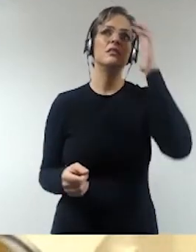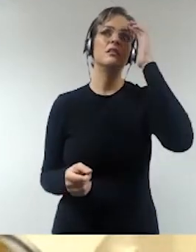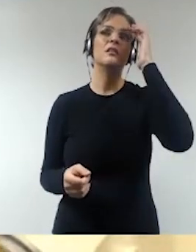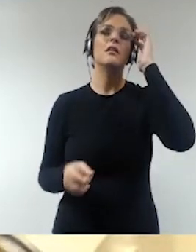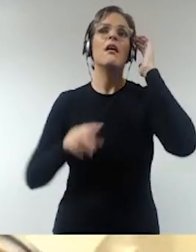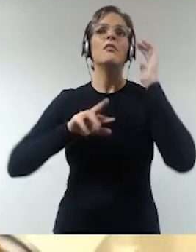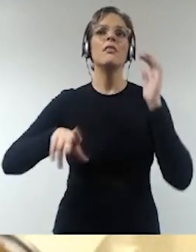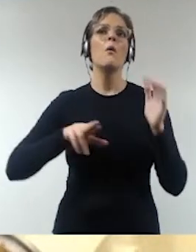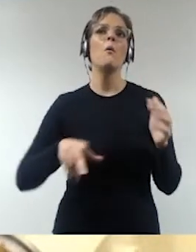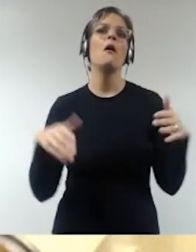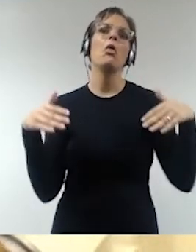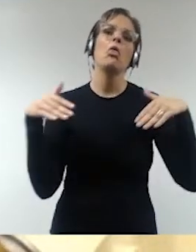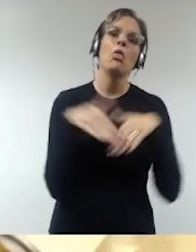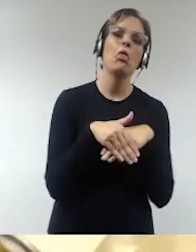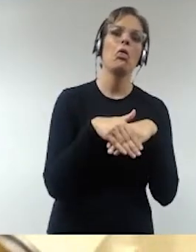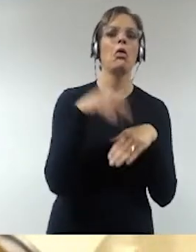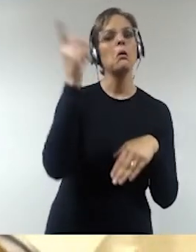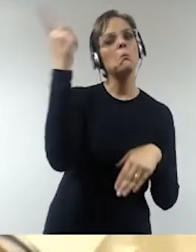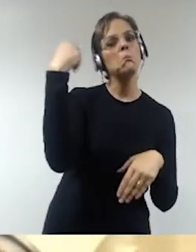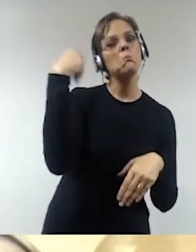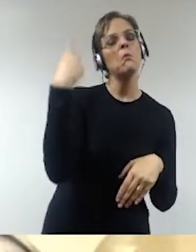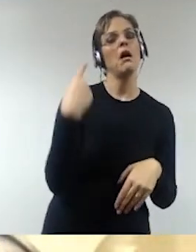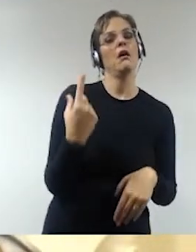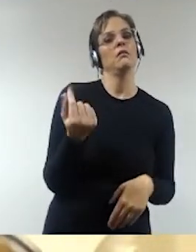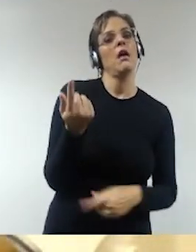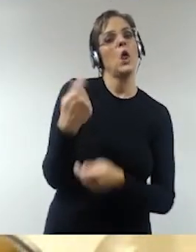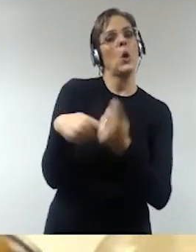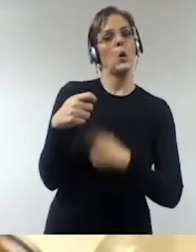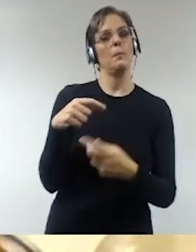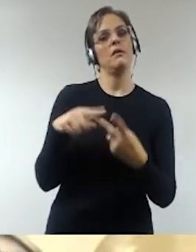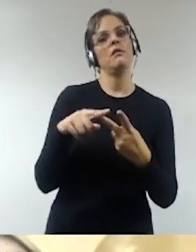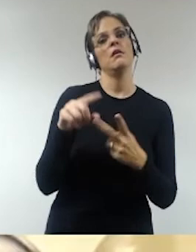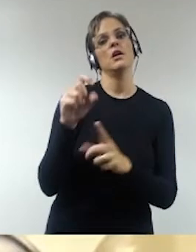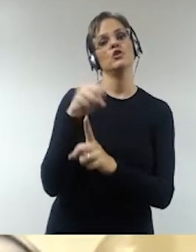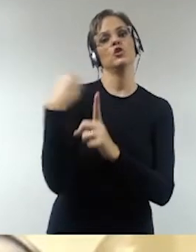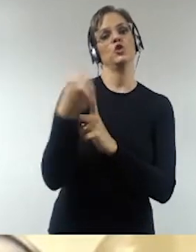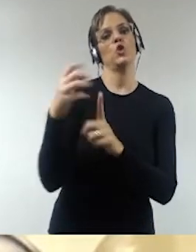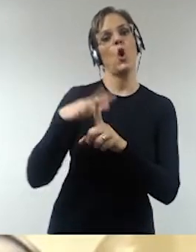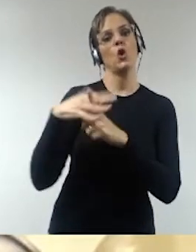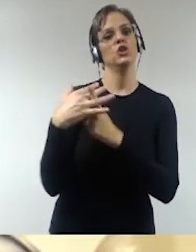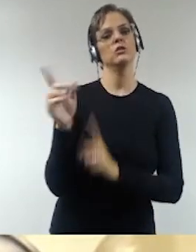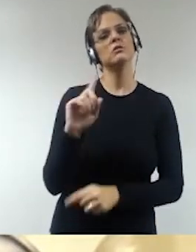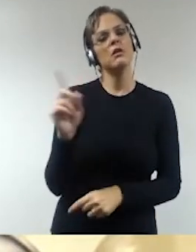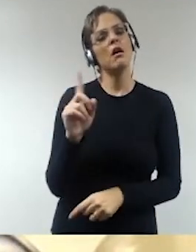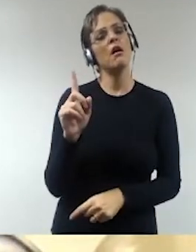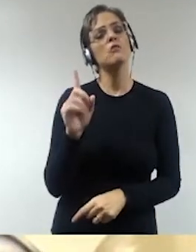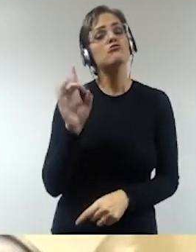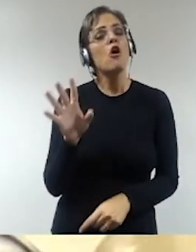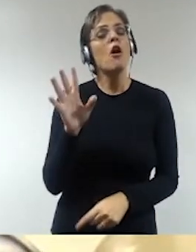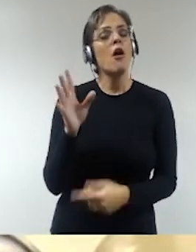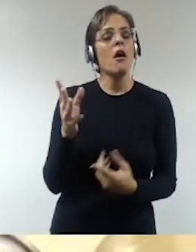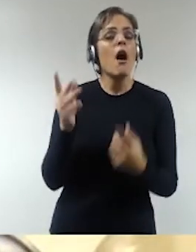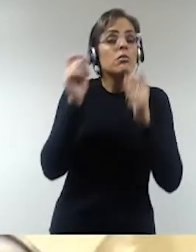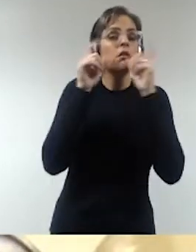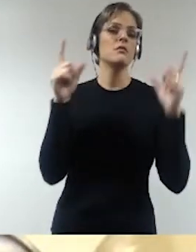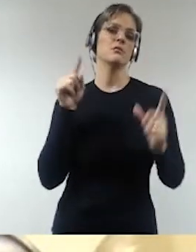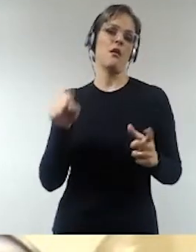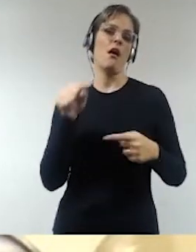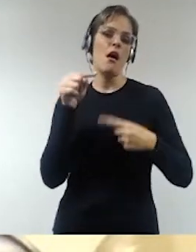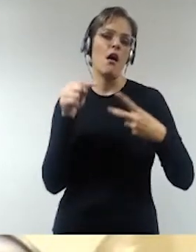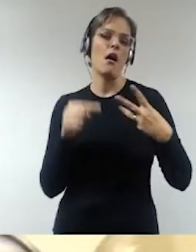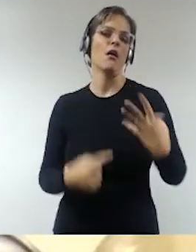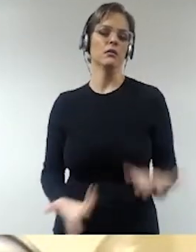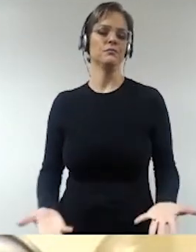uma submissão à economia ou à sociologia, não, mas esses elementos entram na interpretação da norma. E o importante de